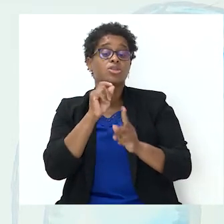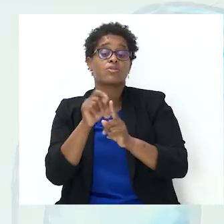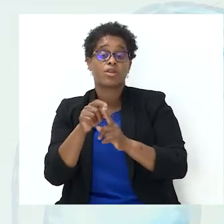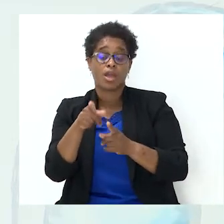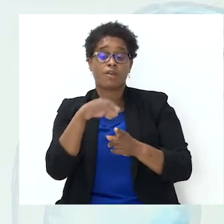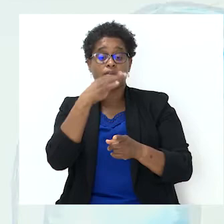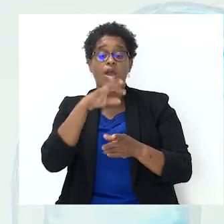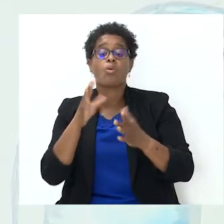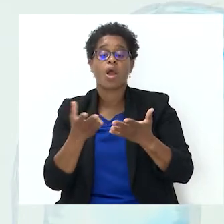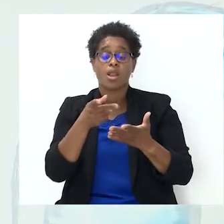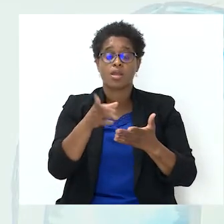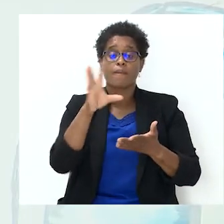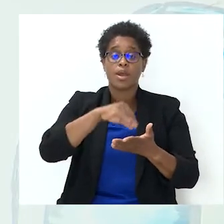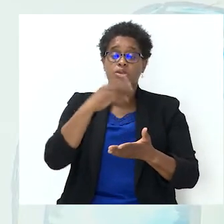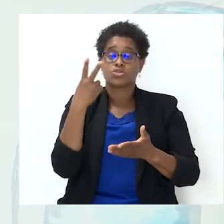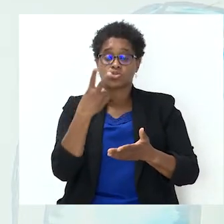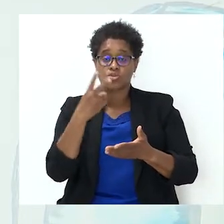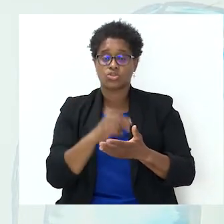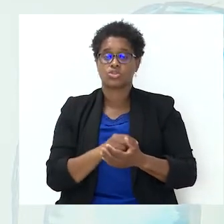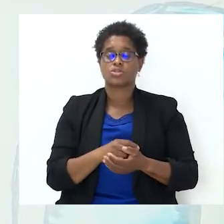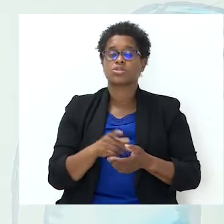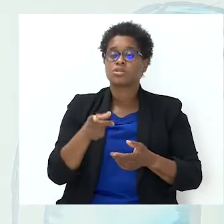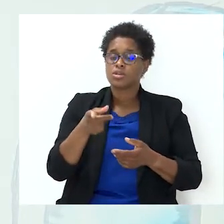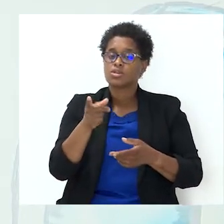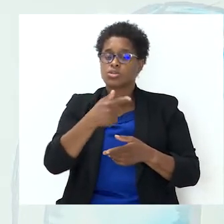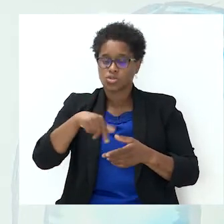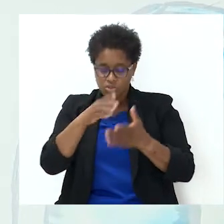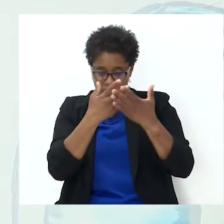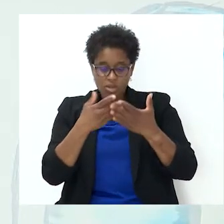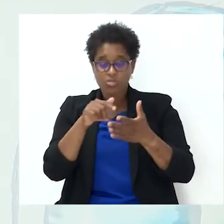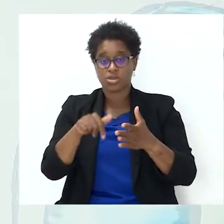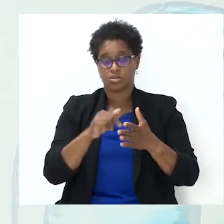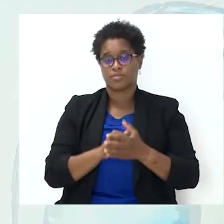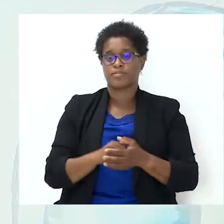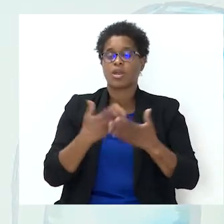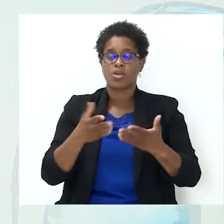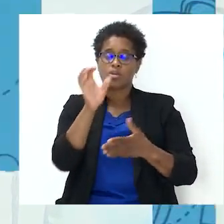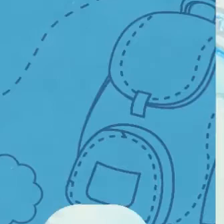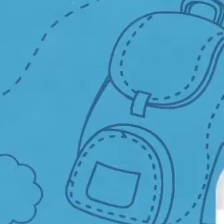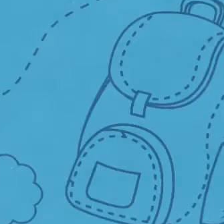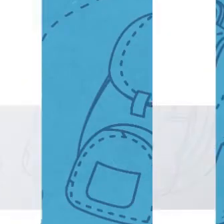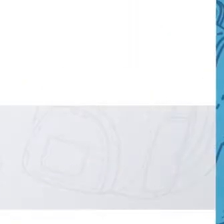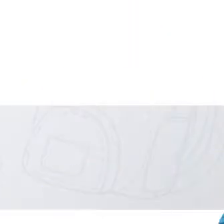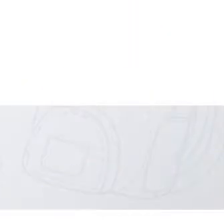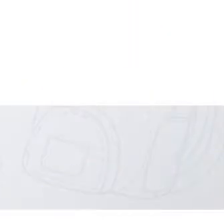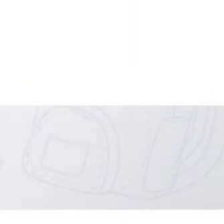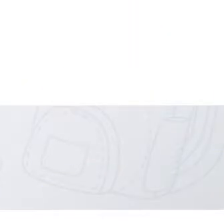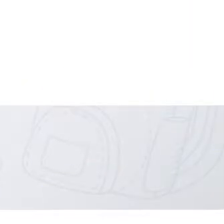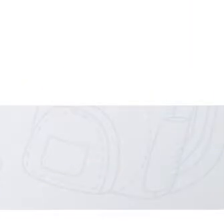identificar mais 2 dos órgãos que nós estudamos. Agora é convosco.